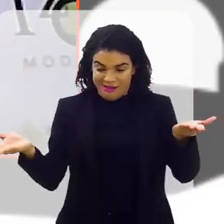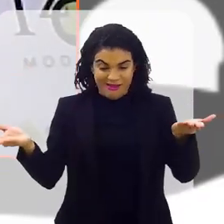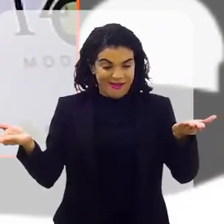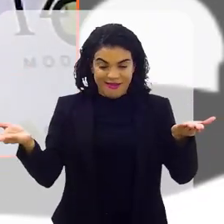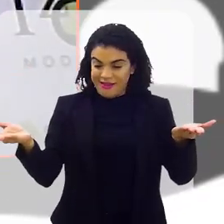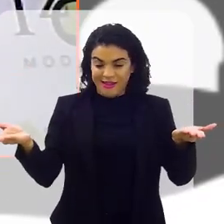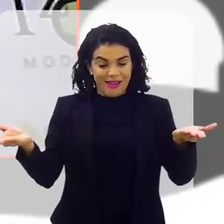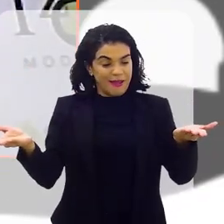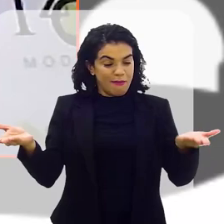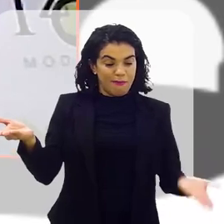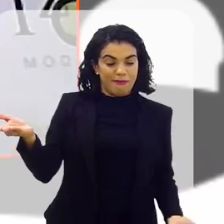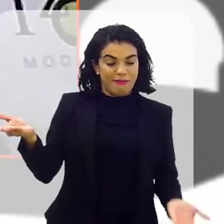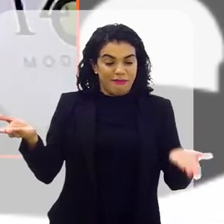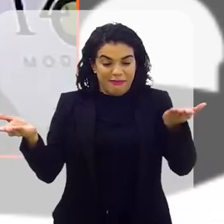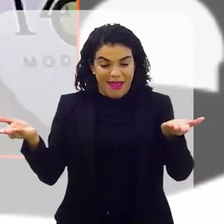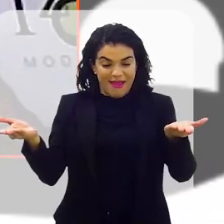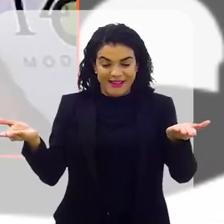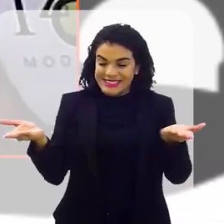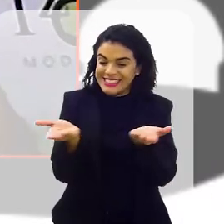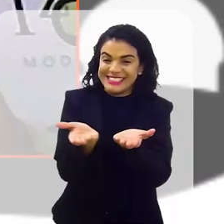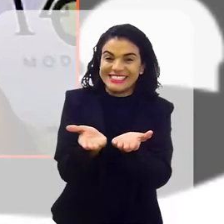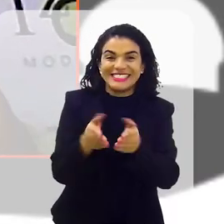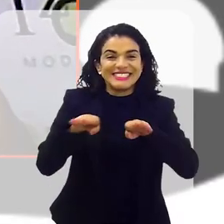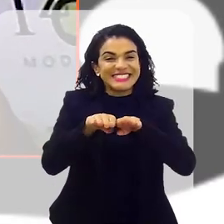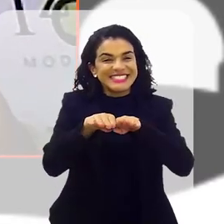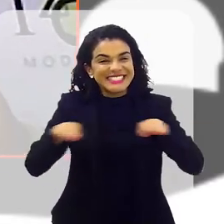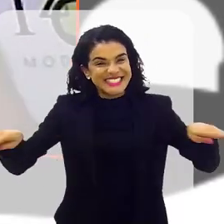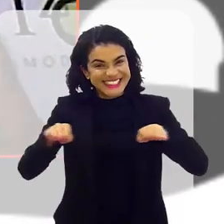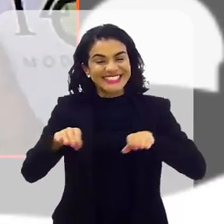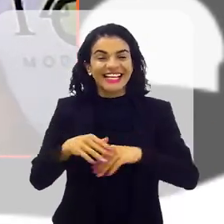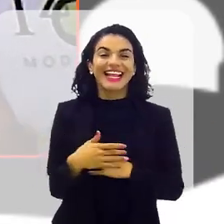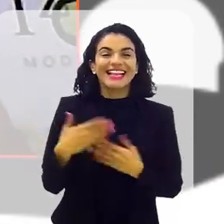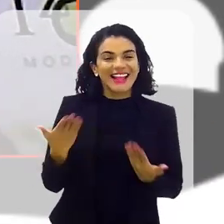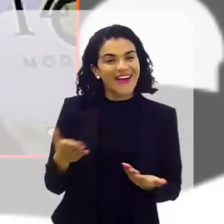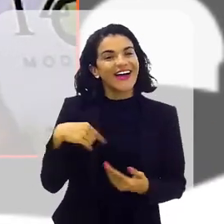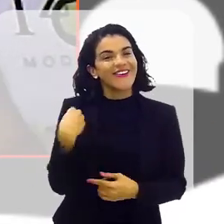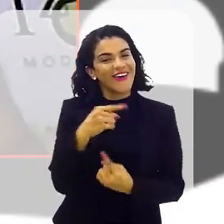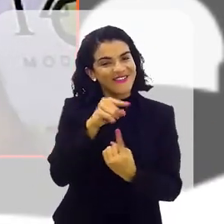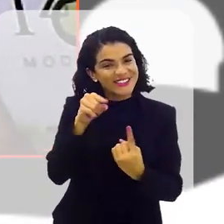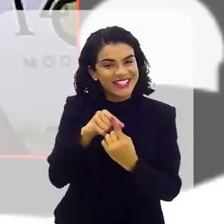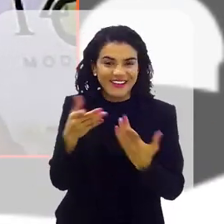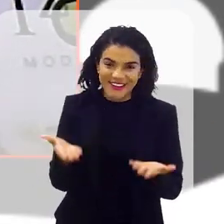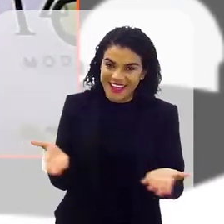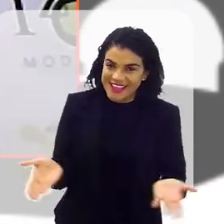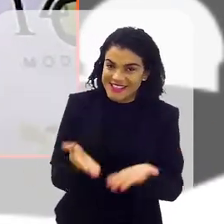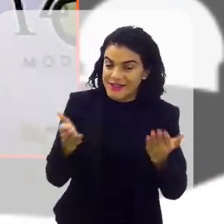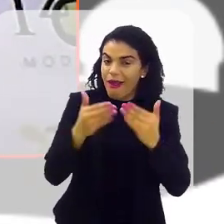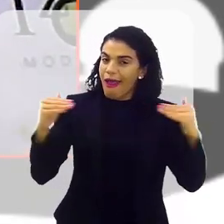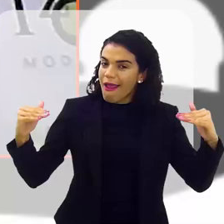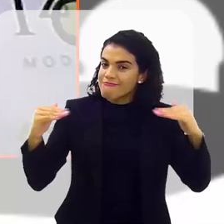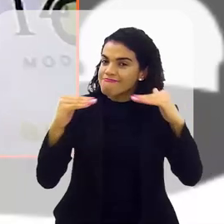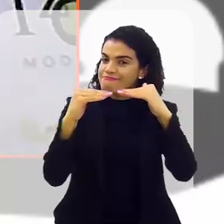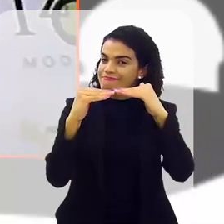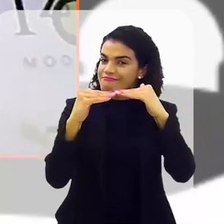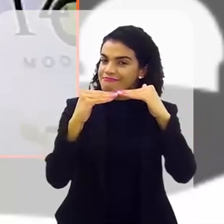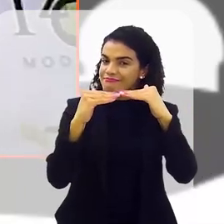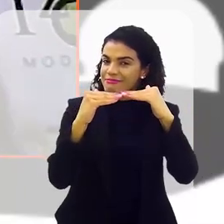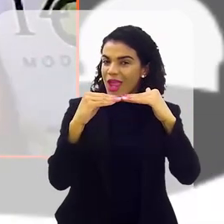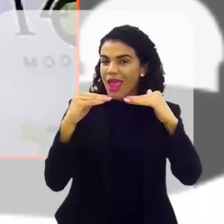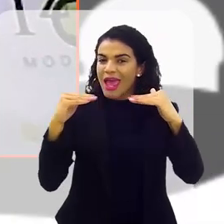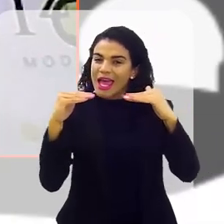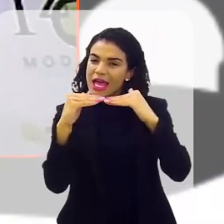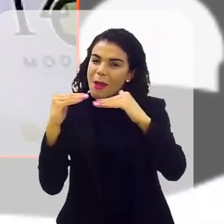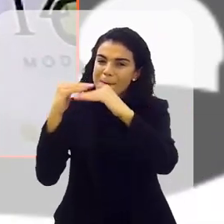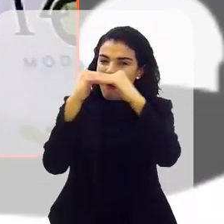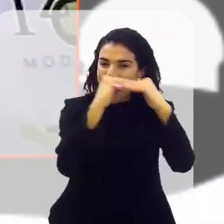para cá e quem tá aqui embaixo para alinhar Então a gente vai no nosso objetivo é fazer isso alinhar um